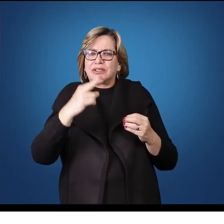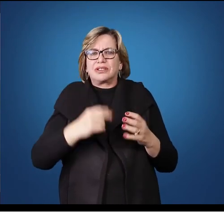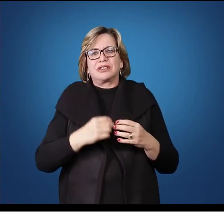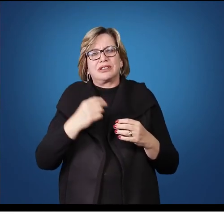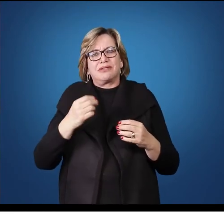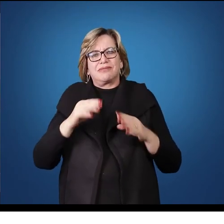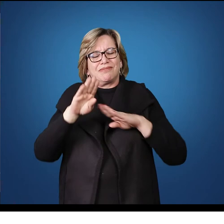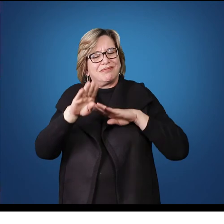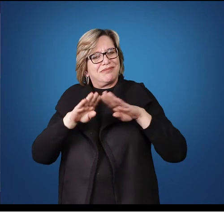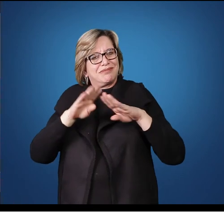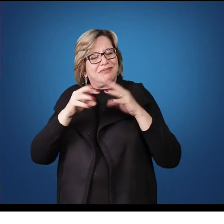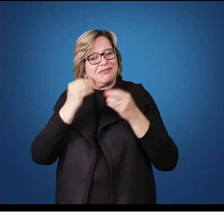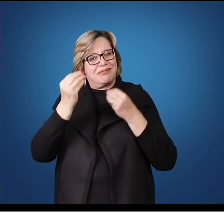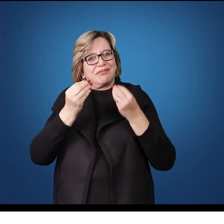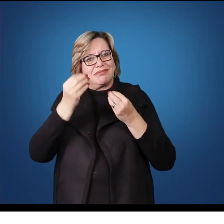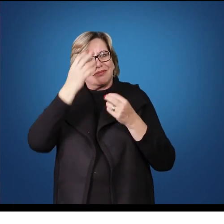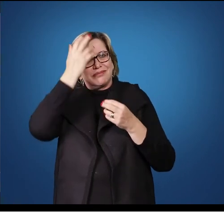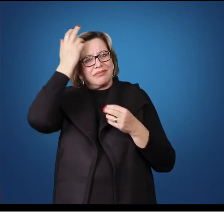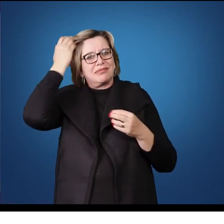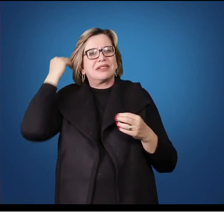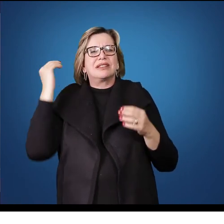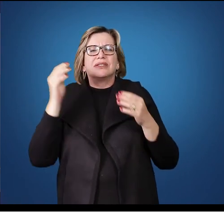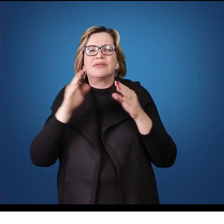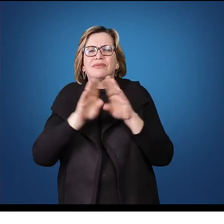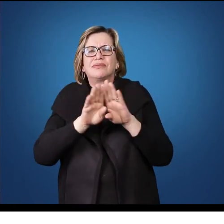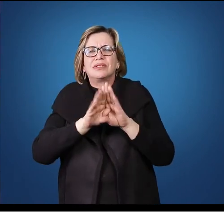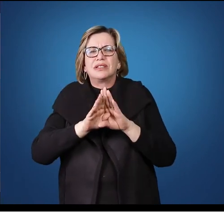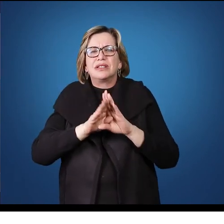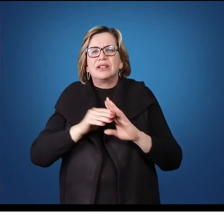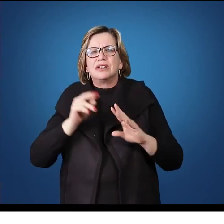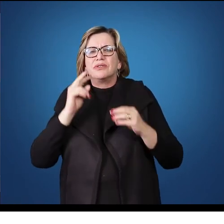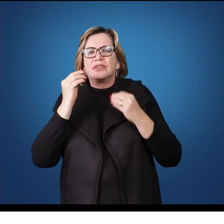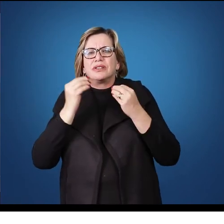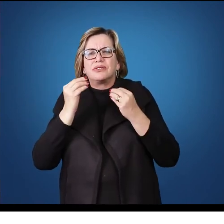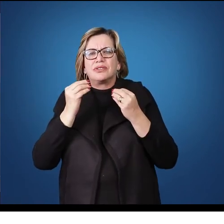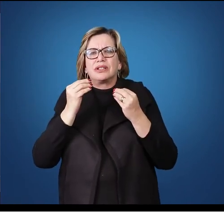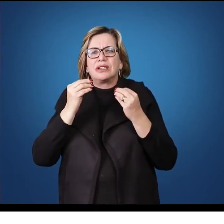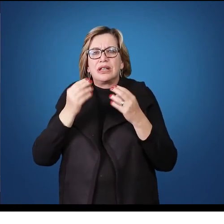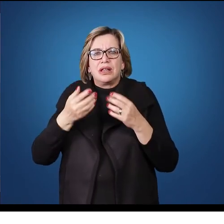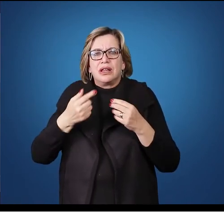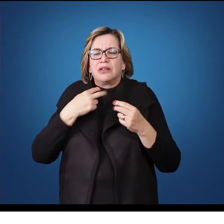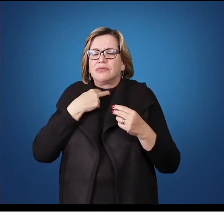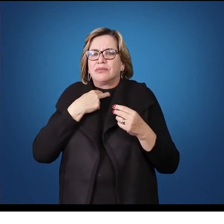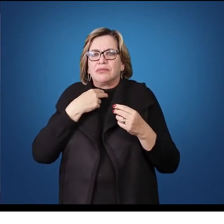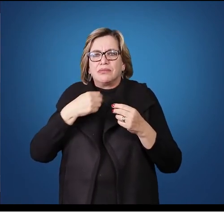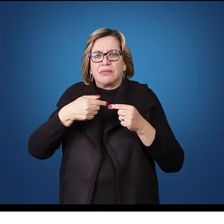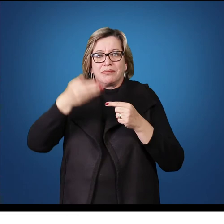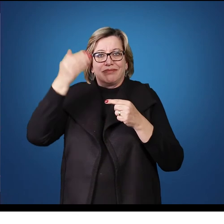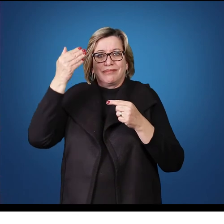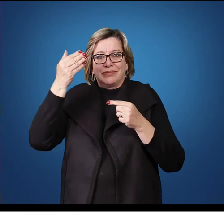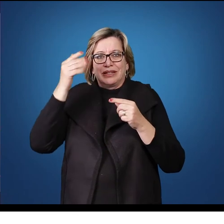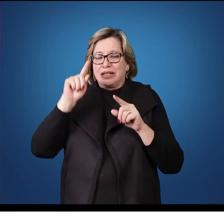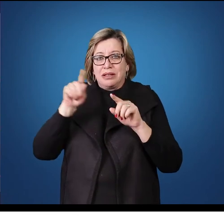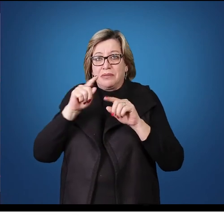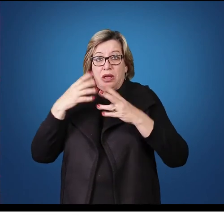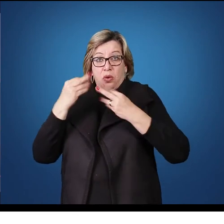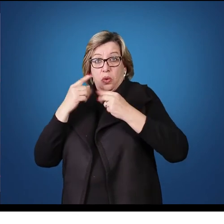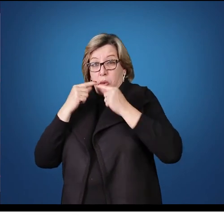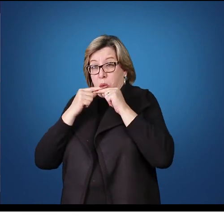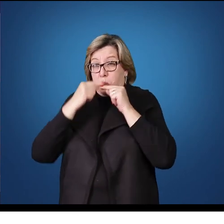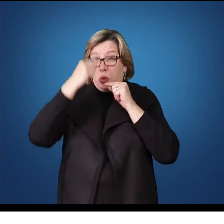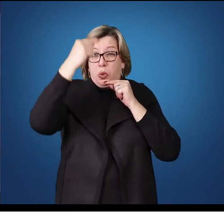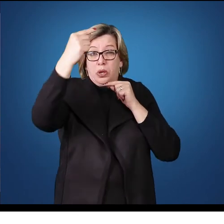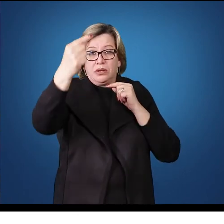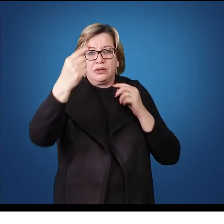esse movimento de lançamento, onde que a bola não saia o lançamento para trás e nem muito para frente, para que dê